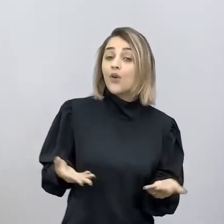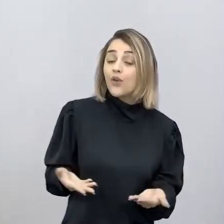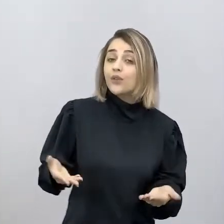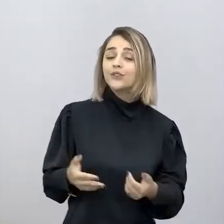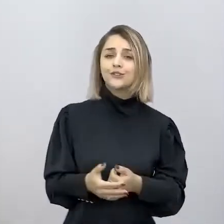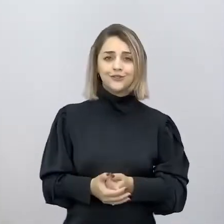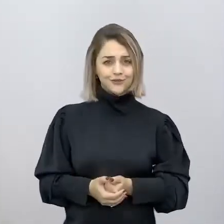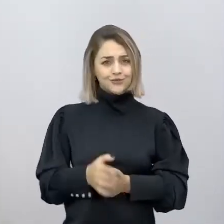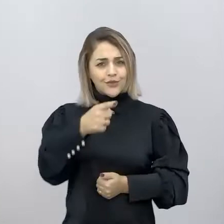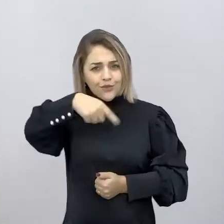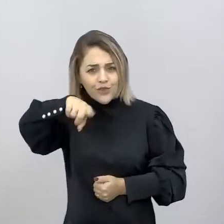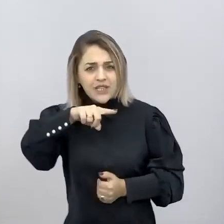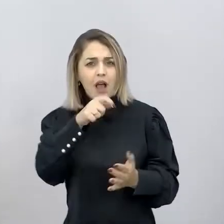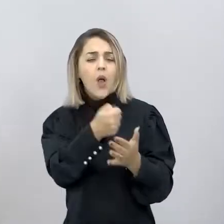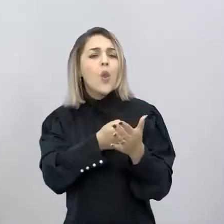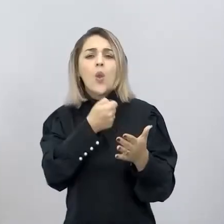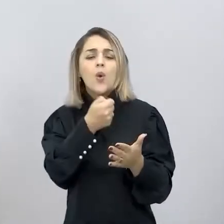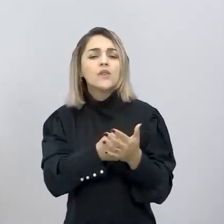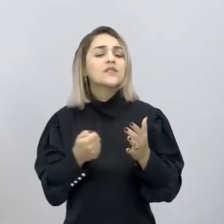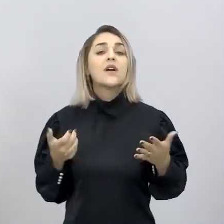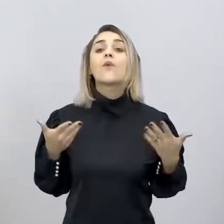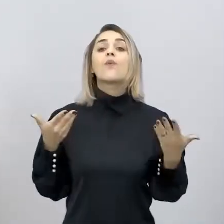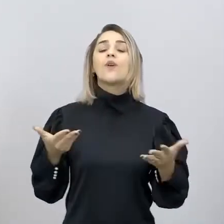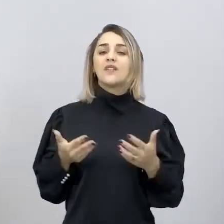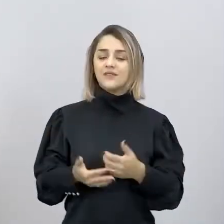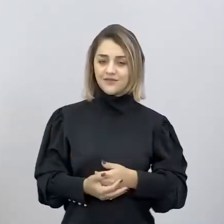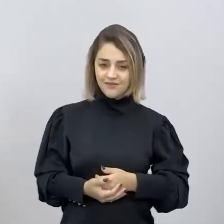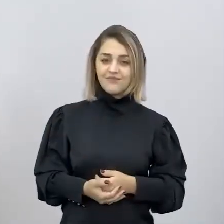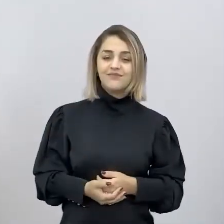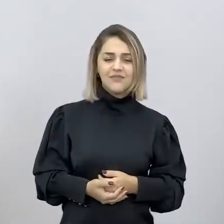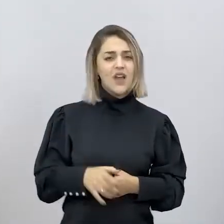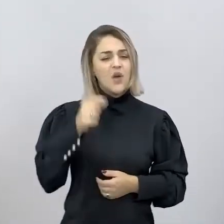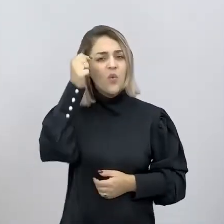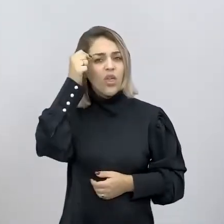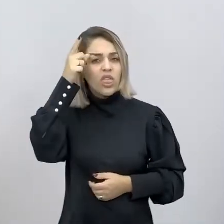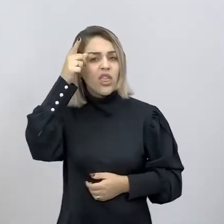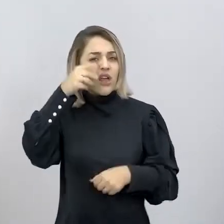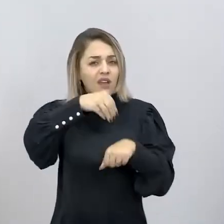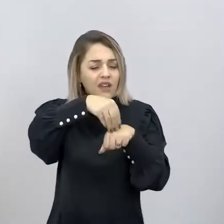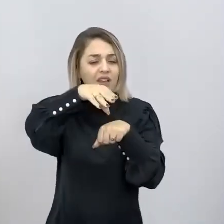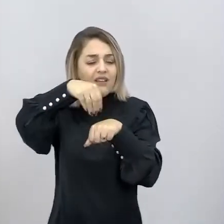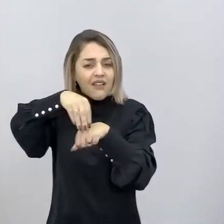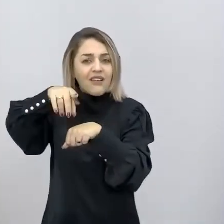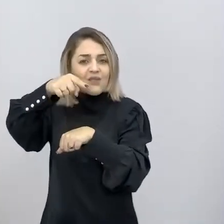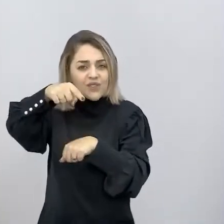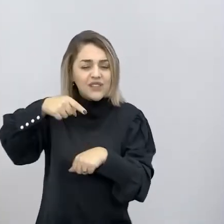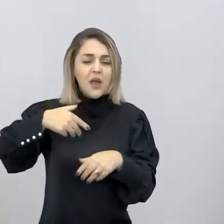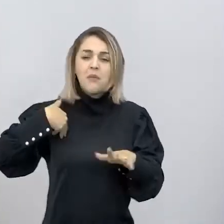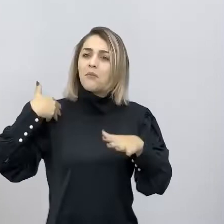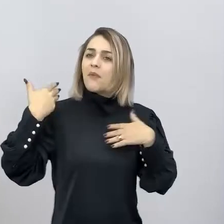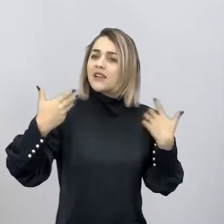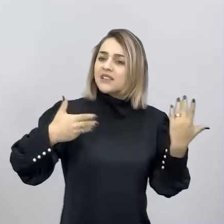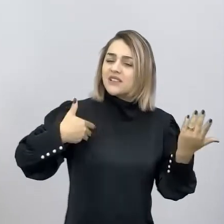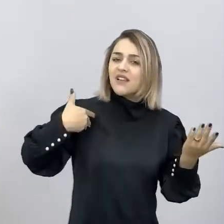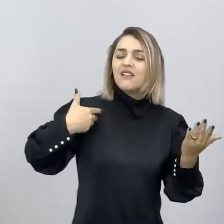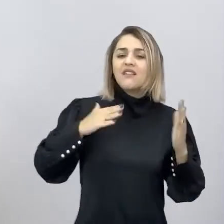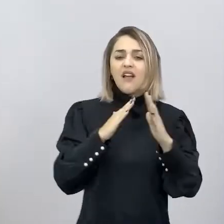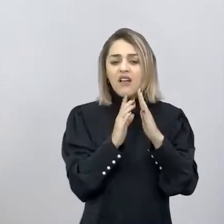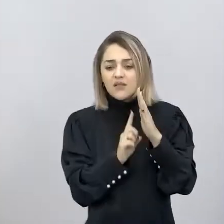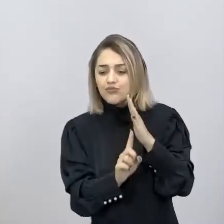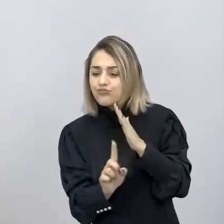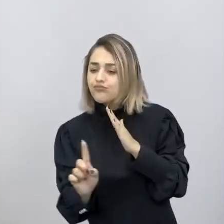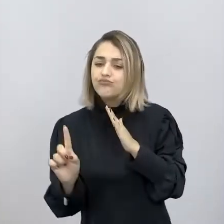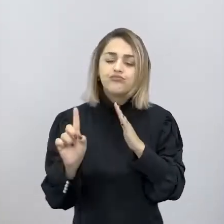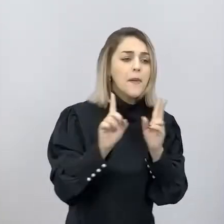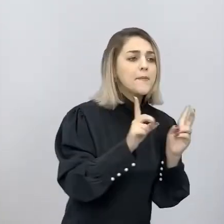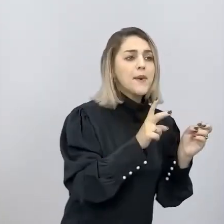qual seria o seu manifesto? Então, eu dei algumas ideias assim ao longo das aulas. Olha, sei lá, sai de casa, dá uma volta no quarteirão e perceba todos os